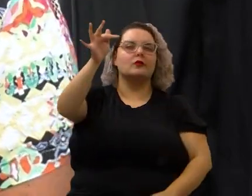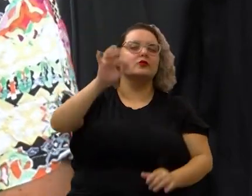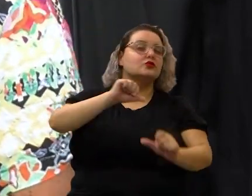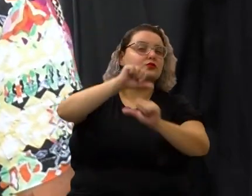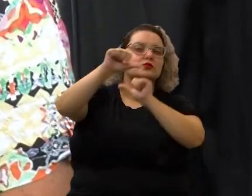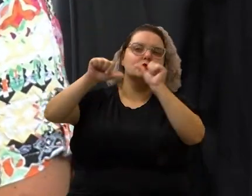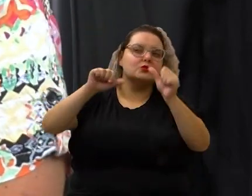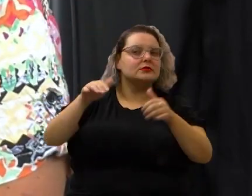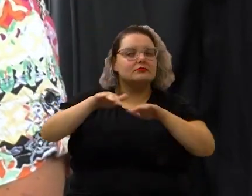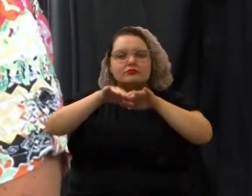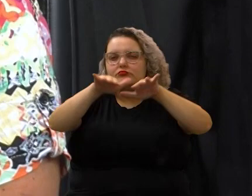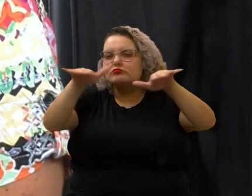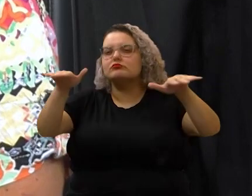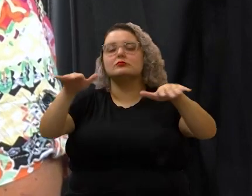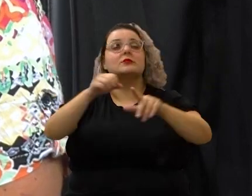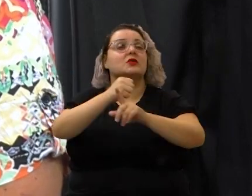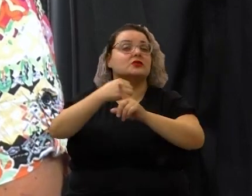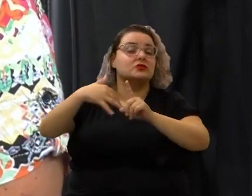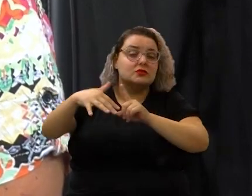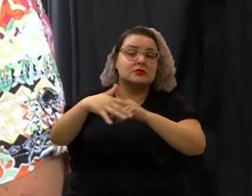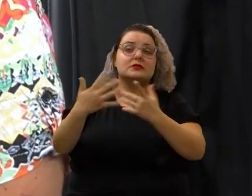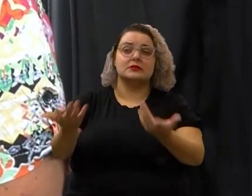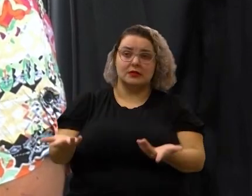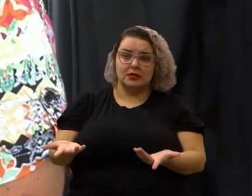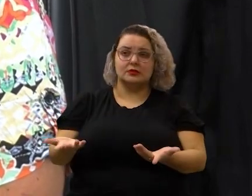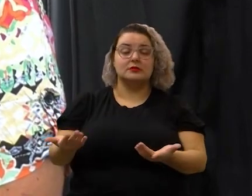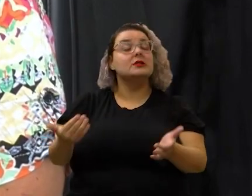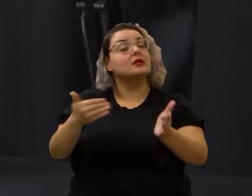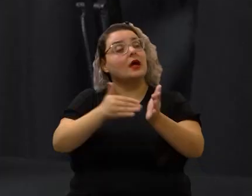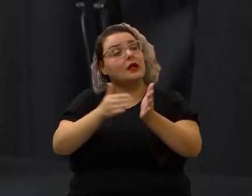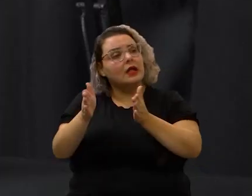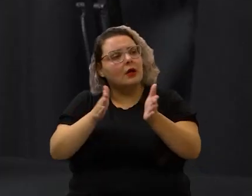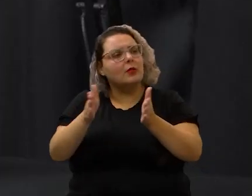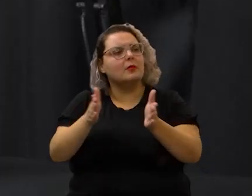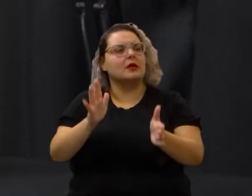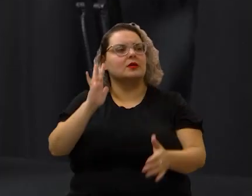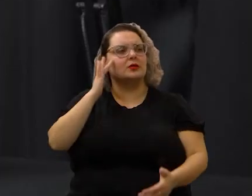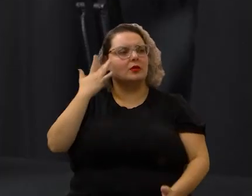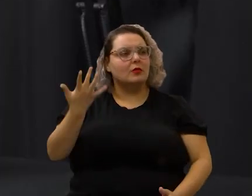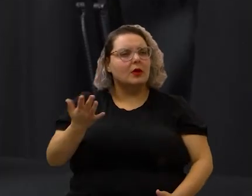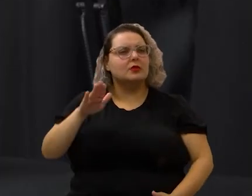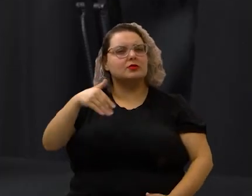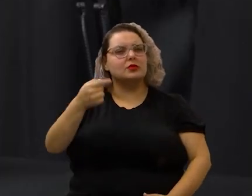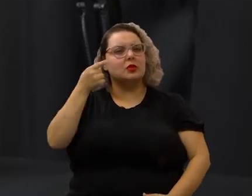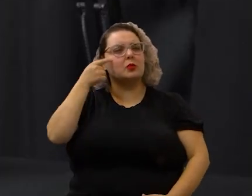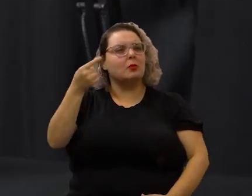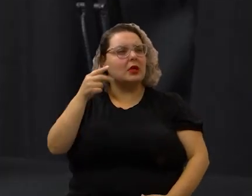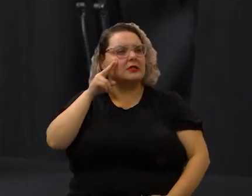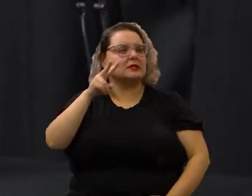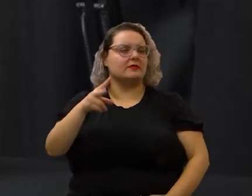de mudanças da sociedade. E até no momento que eu acho que quando a